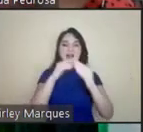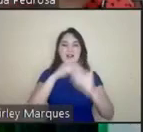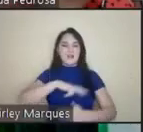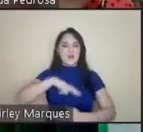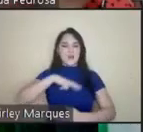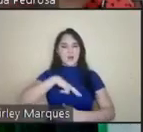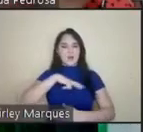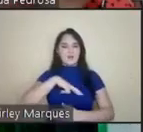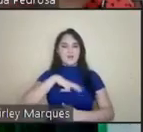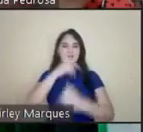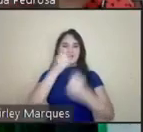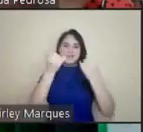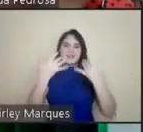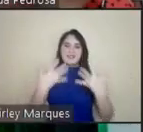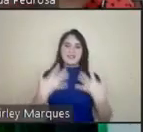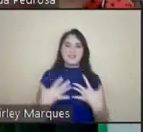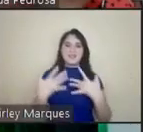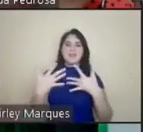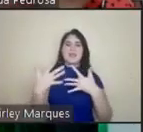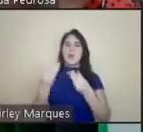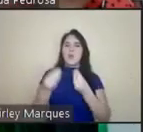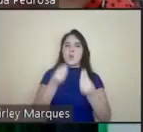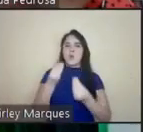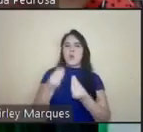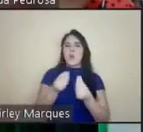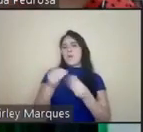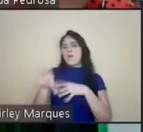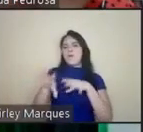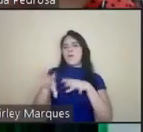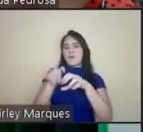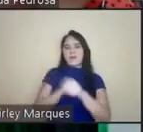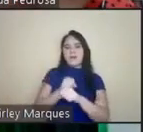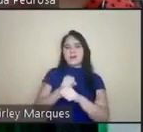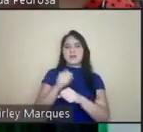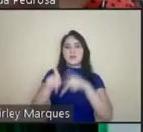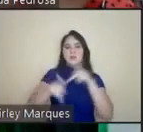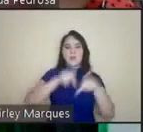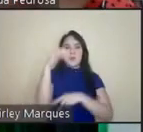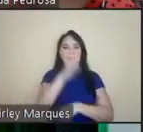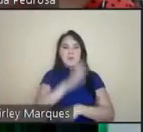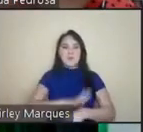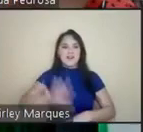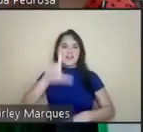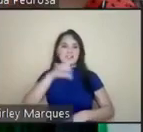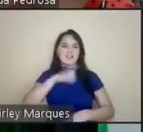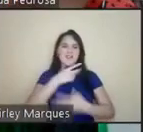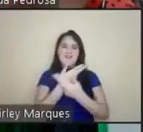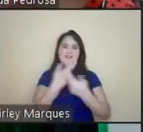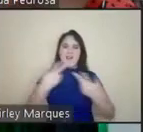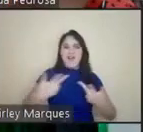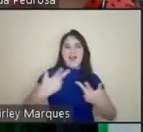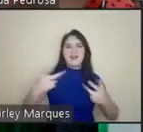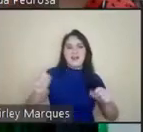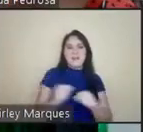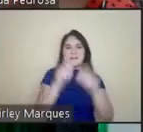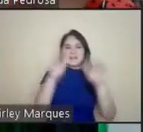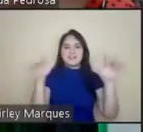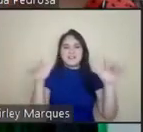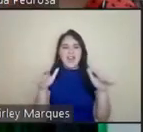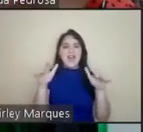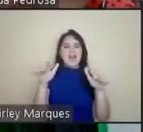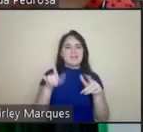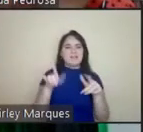da formação do povo brasileiro e tem vários mistérios, é um romance de realismo fantástico, com entidades, com a divindade,